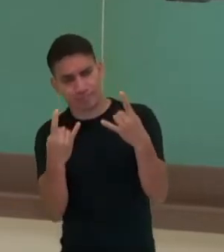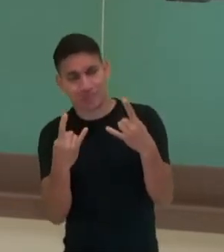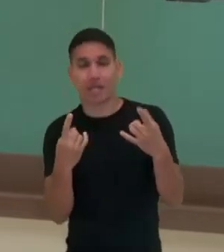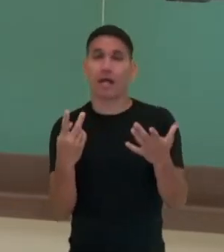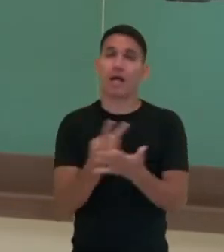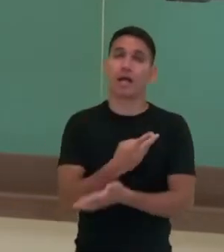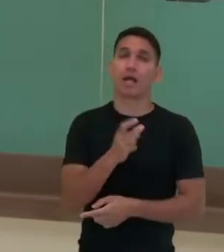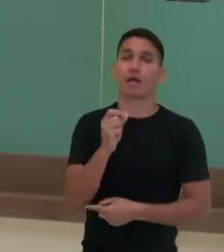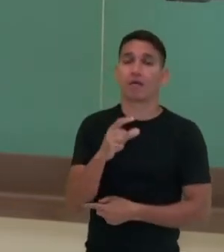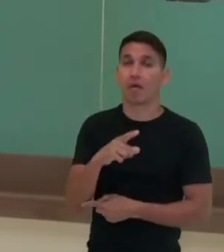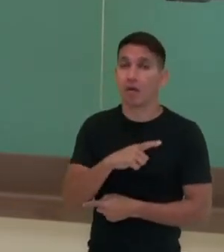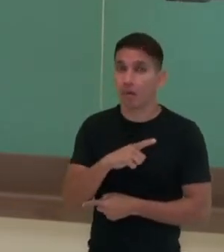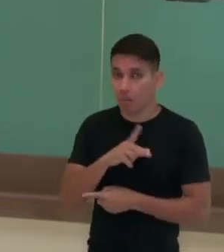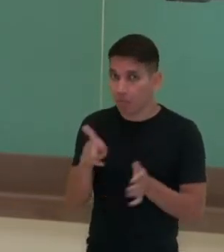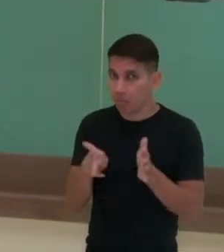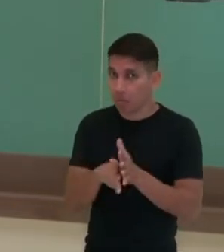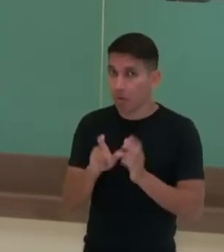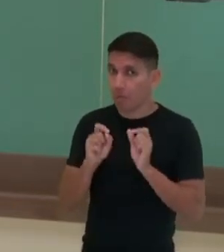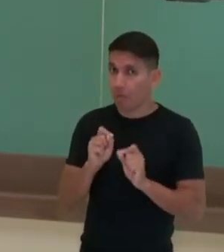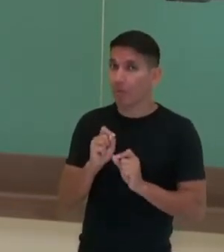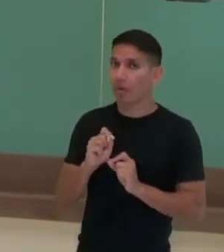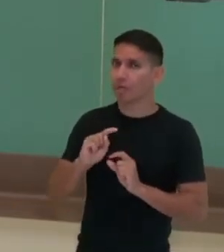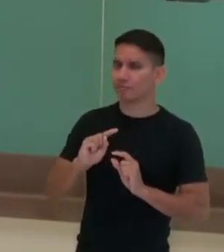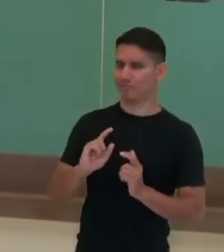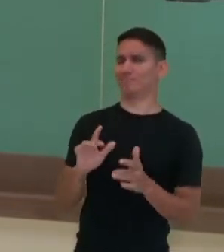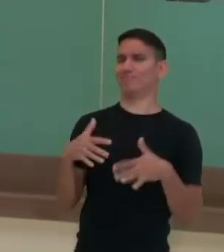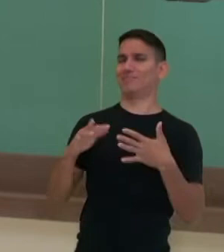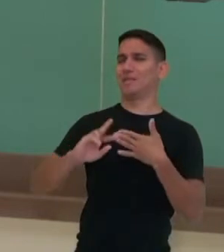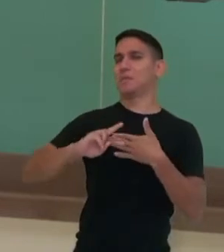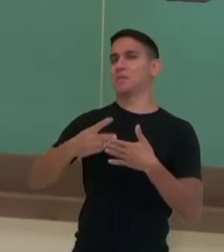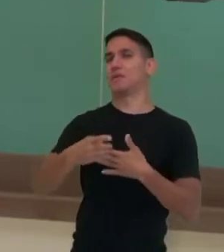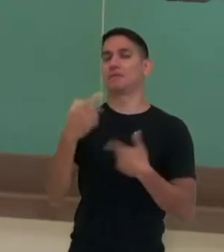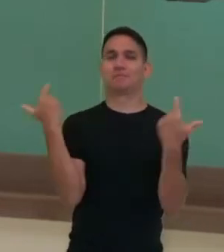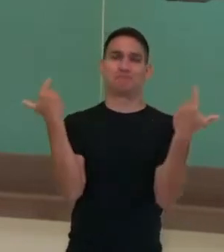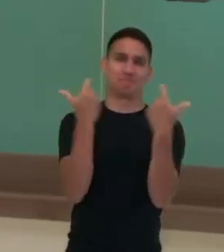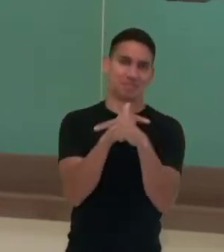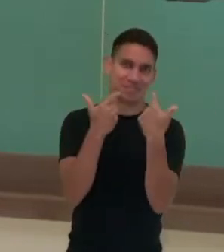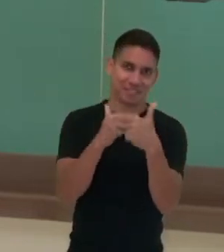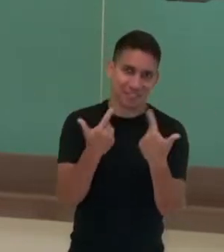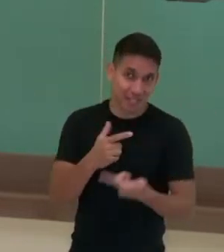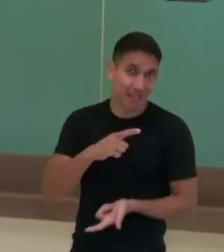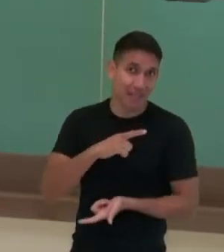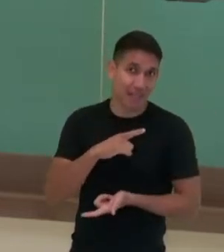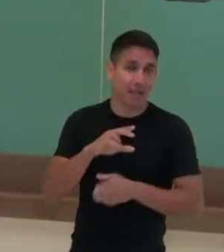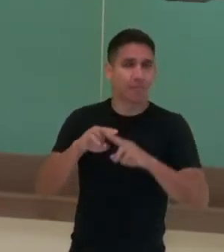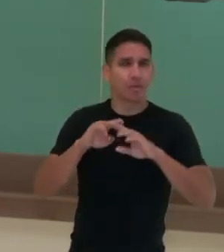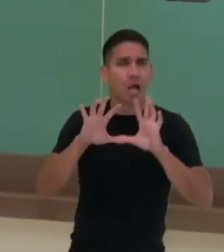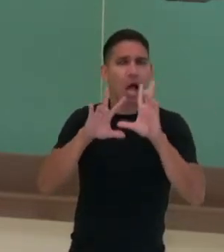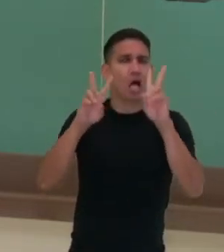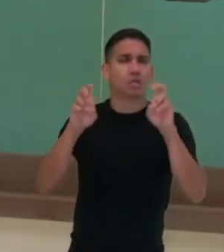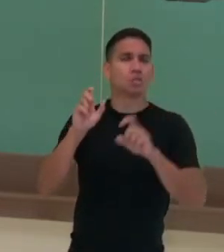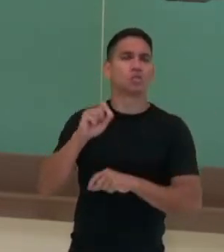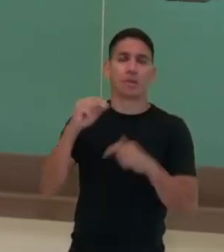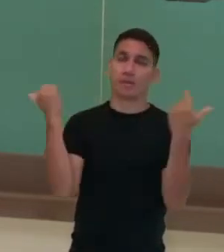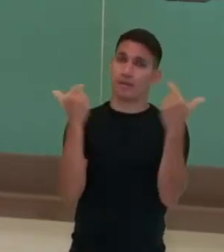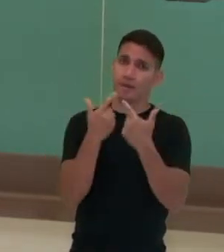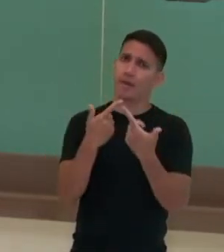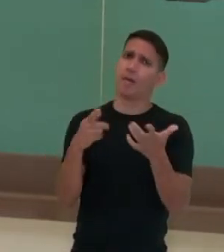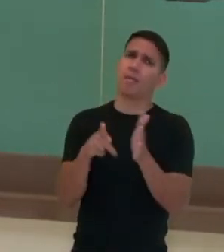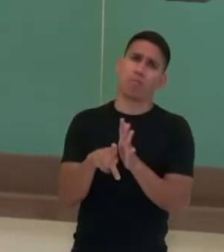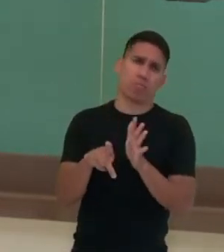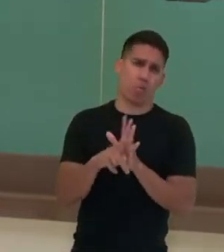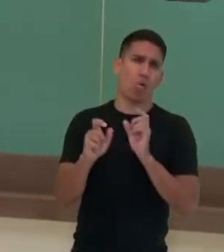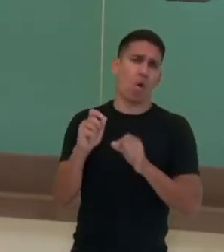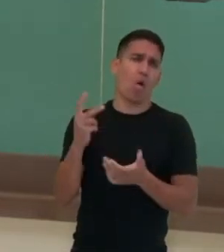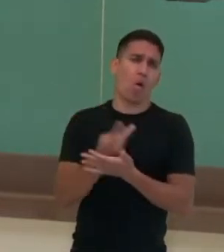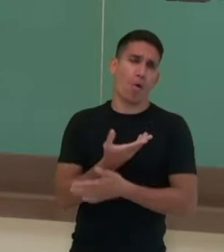então, dentro do possível, provocando humor. Então, essa questão do humor é uma questão bem particular. Às